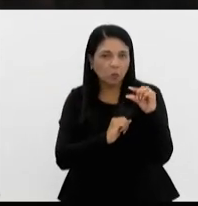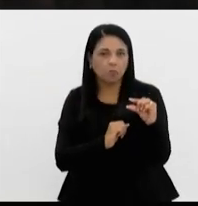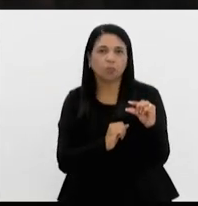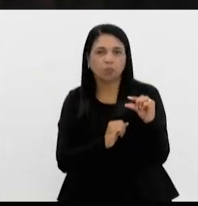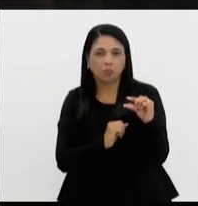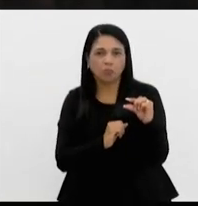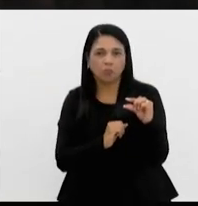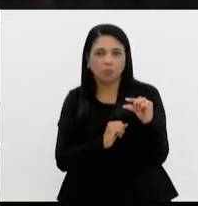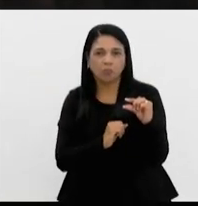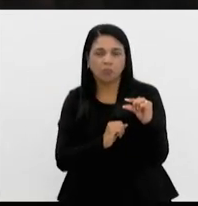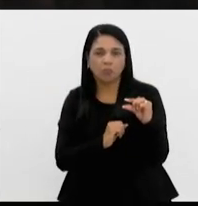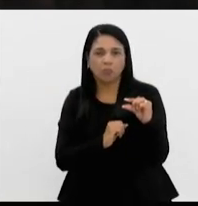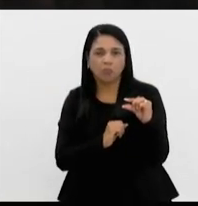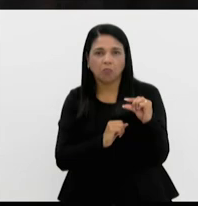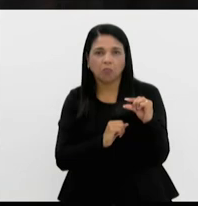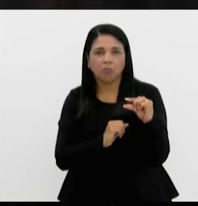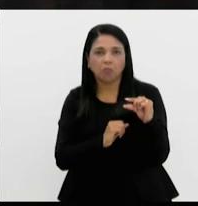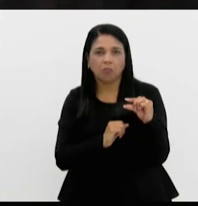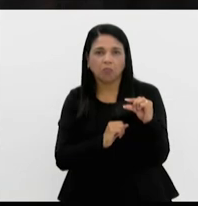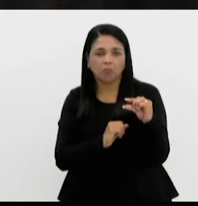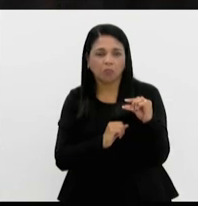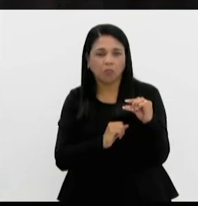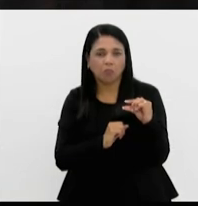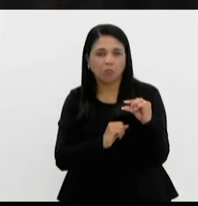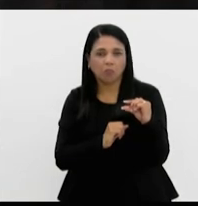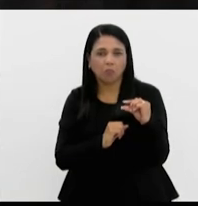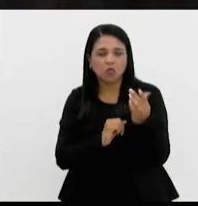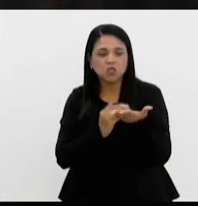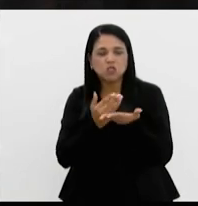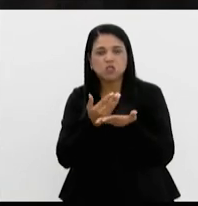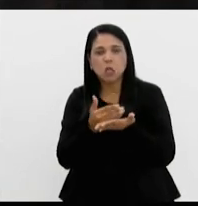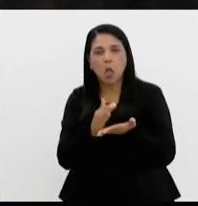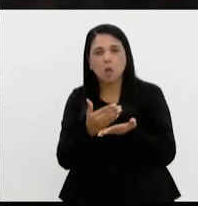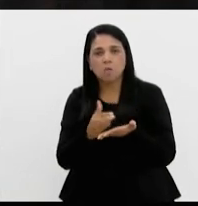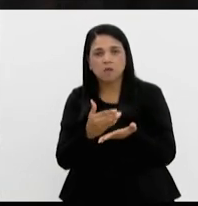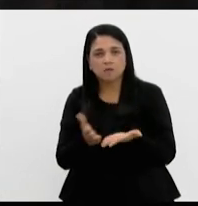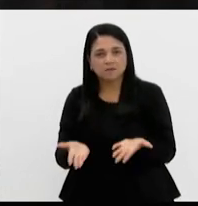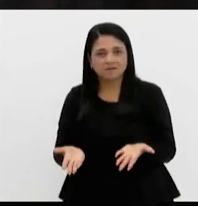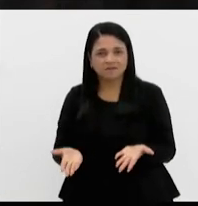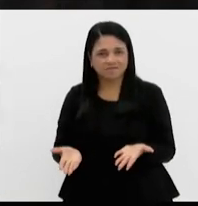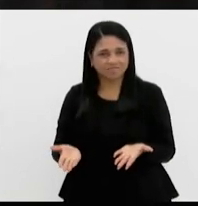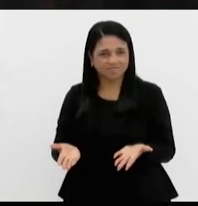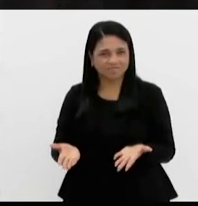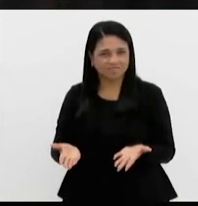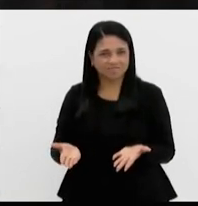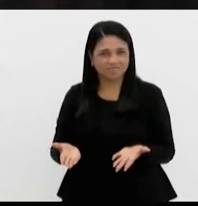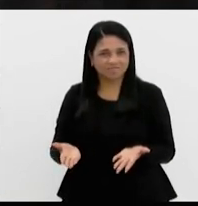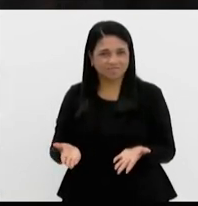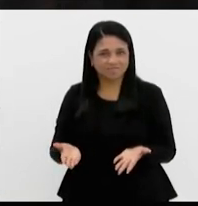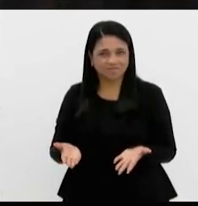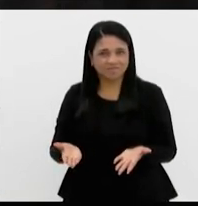e municípios, ficamos com as migalhas que sobram. Então, esse é um ponto